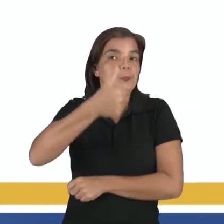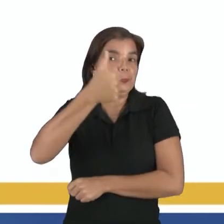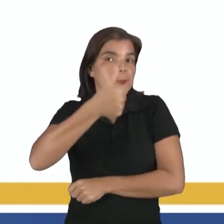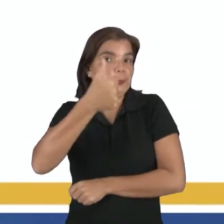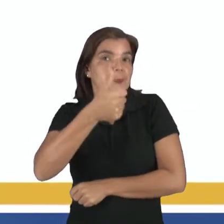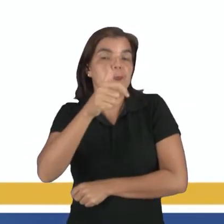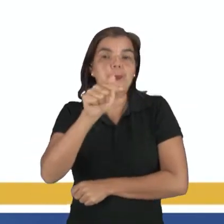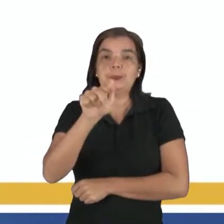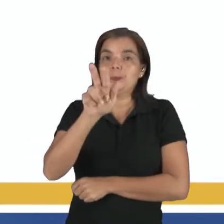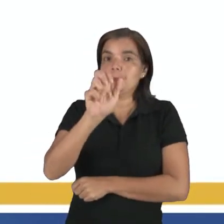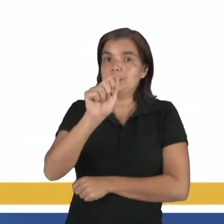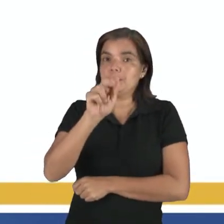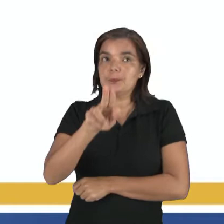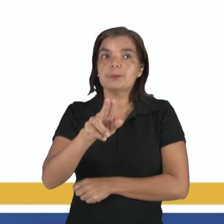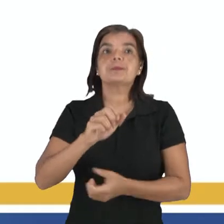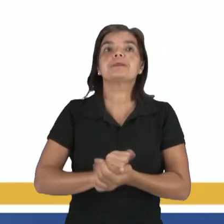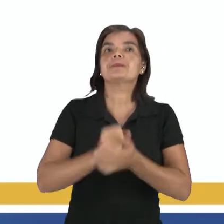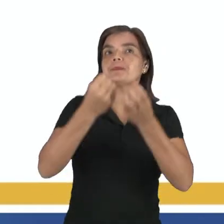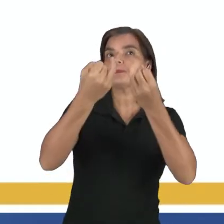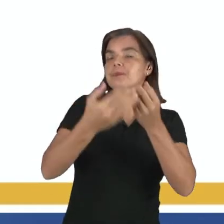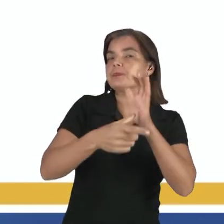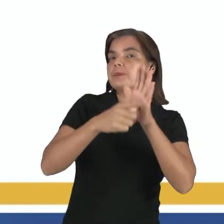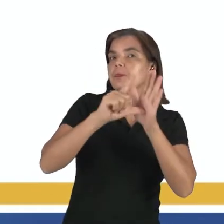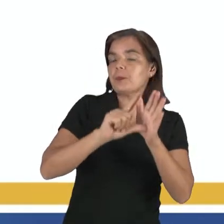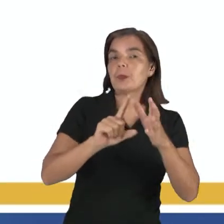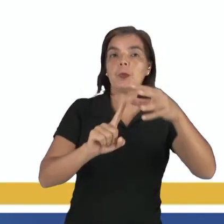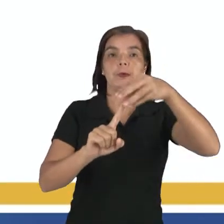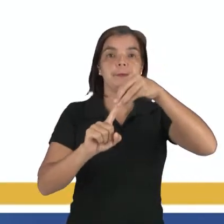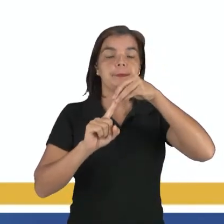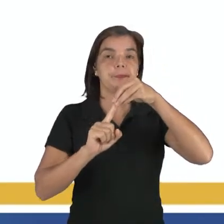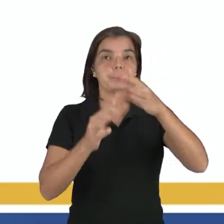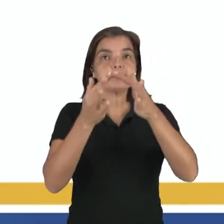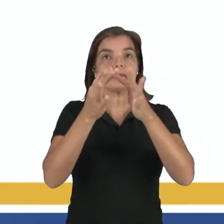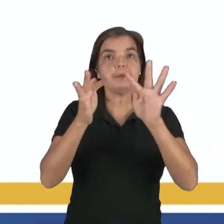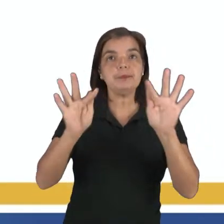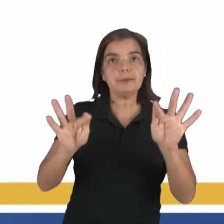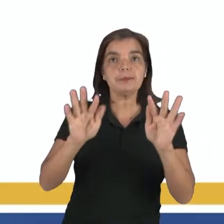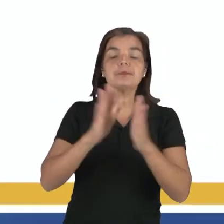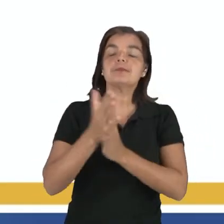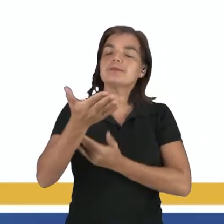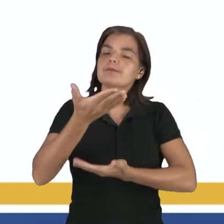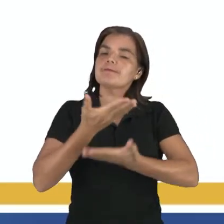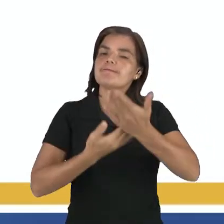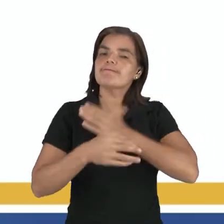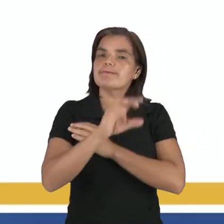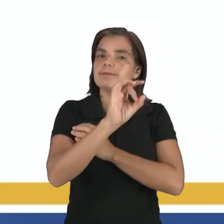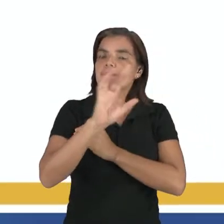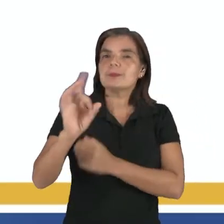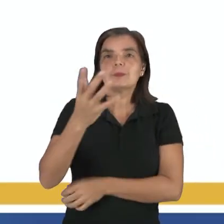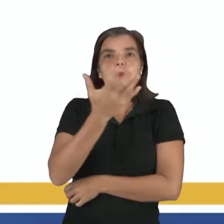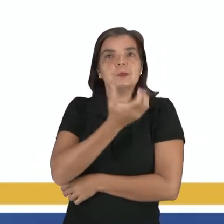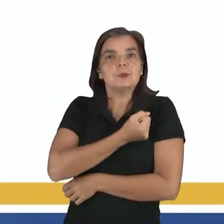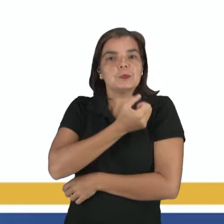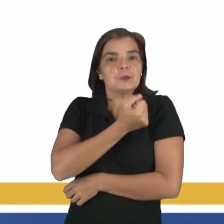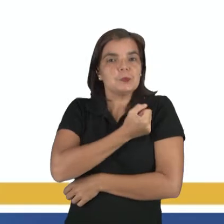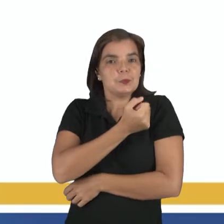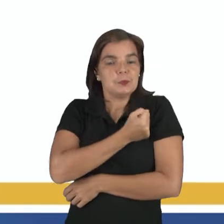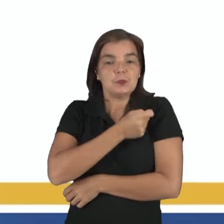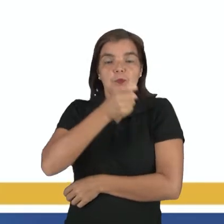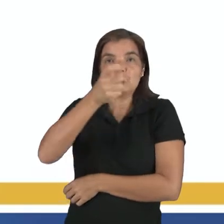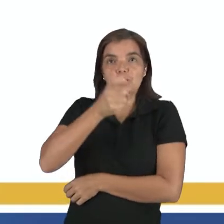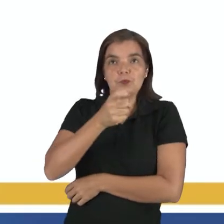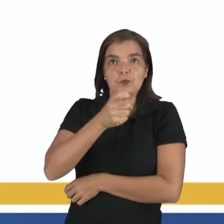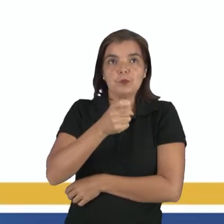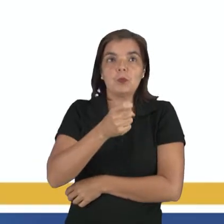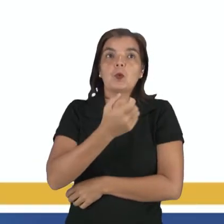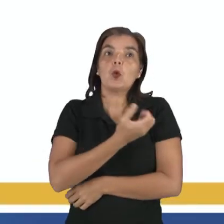do primeiro grau, como dito anteriormente. O objetivo da função é relacionar para cada